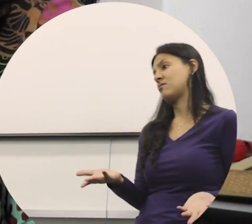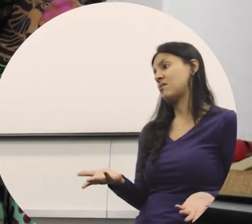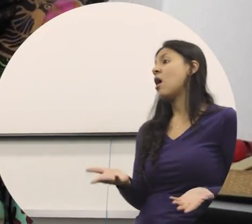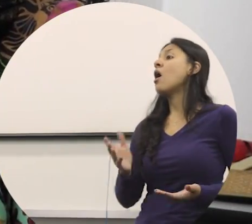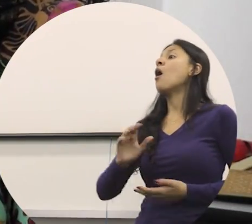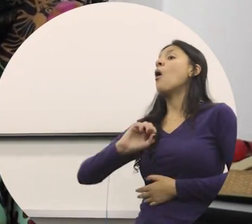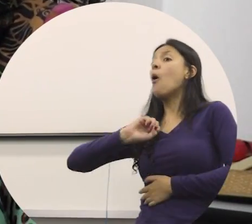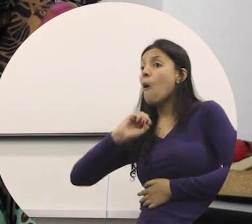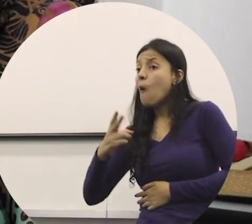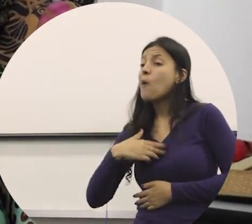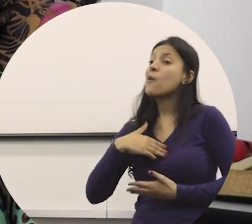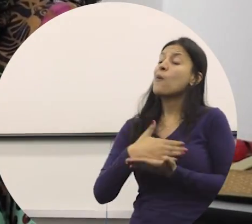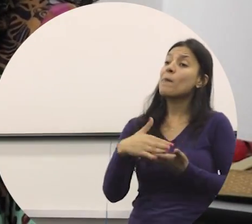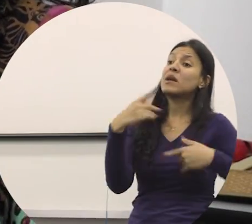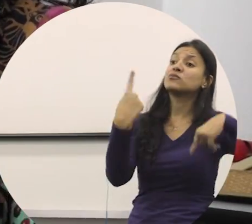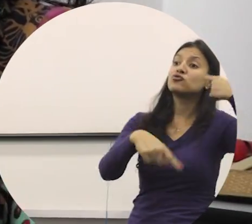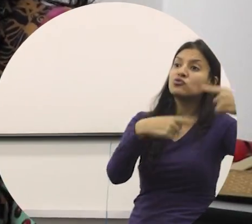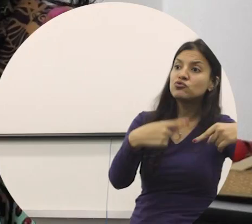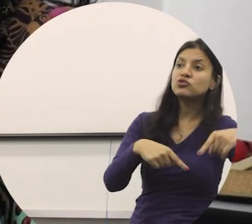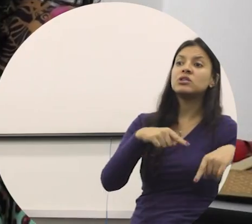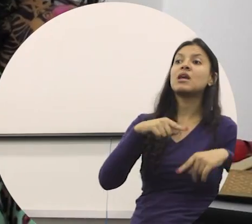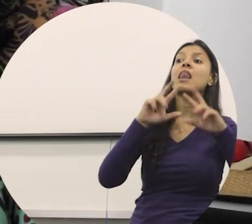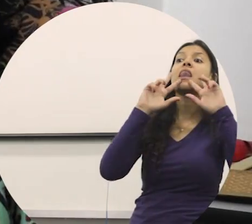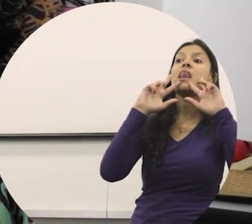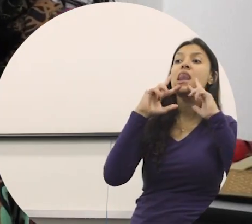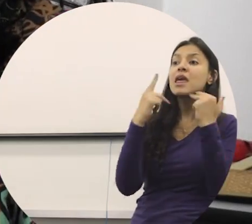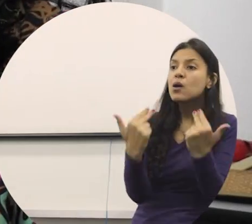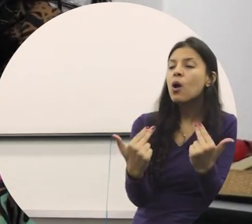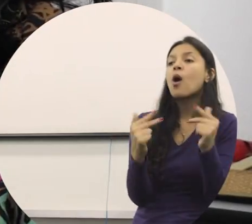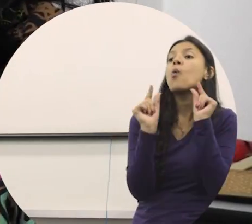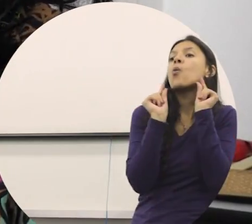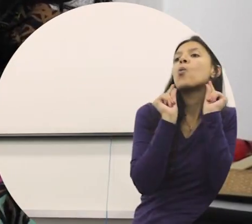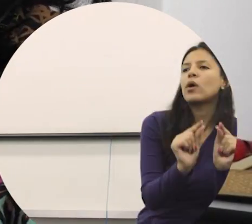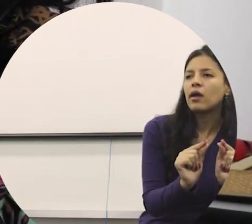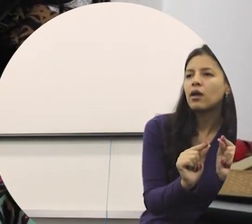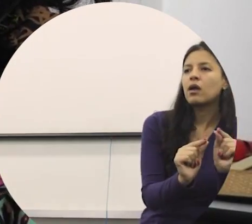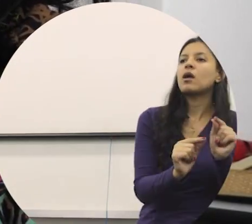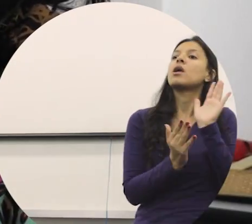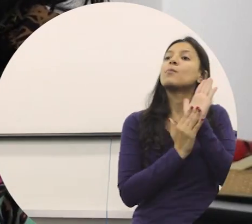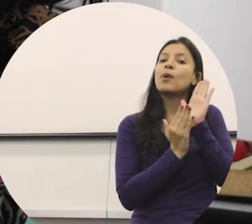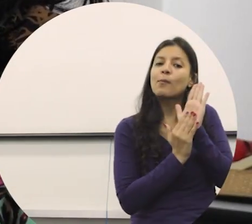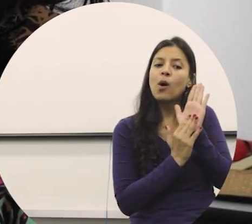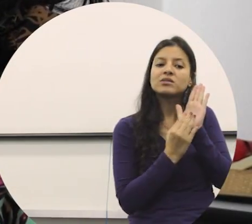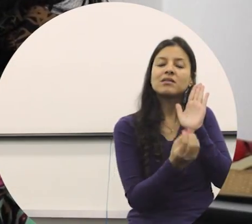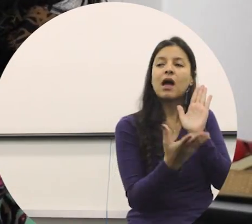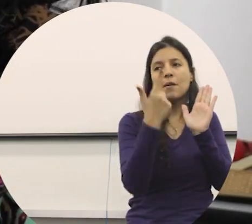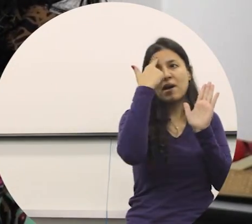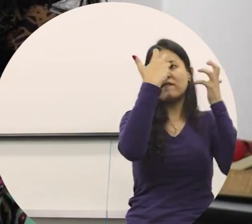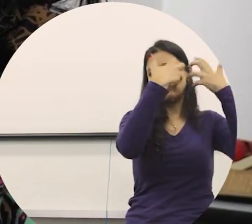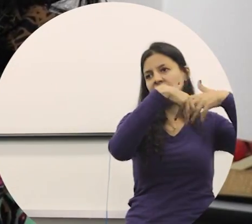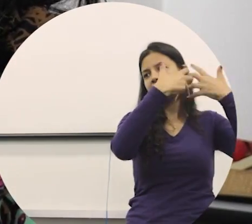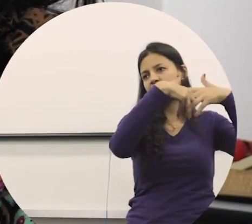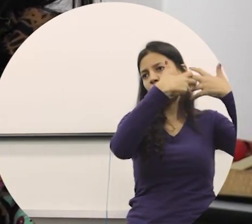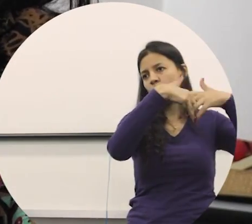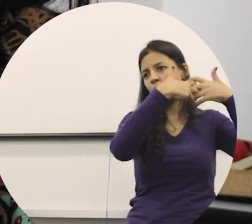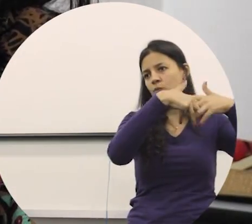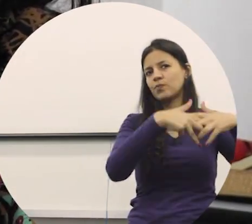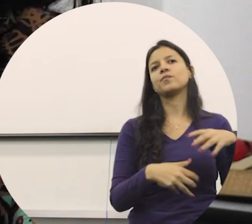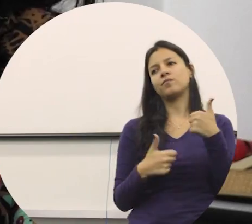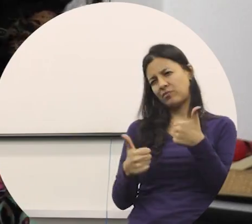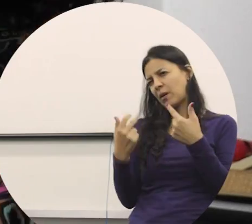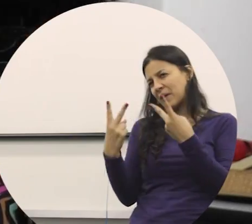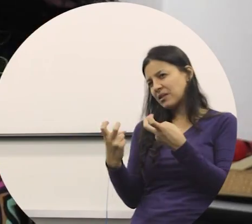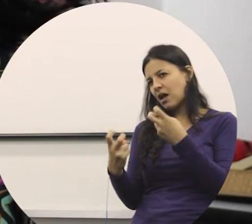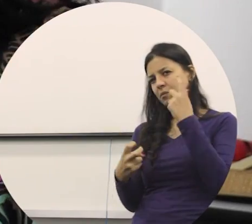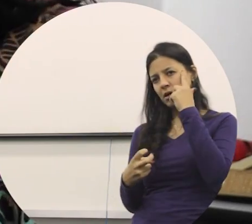a discutir o que é língua e propor uma reflexão de língua, percebe?